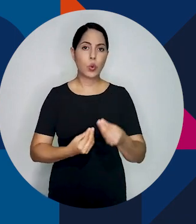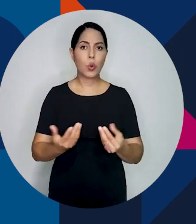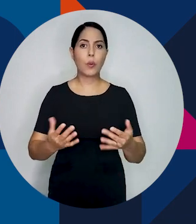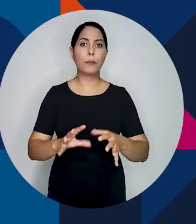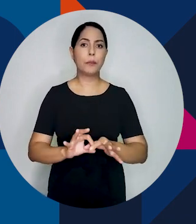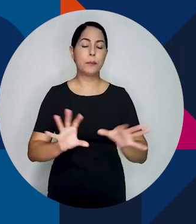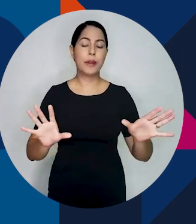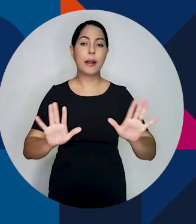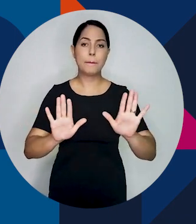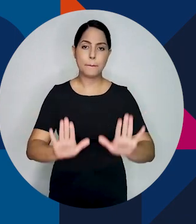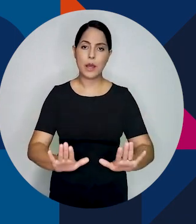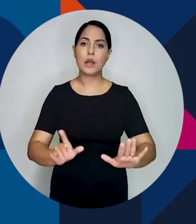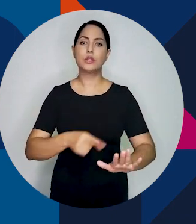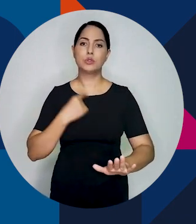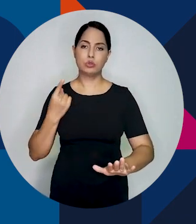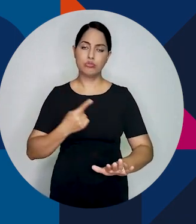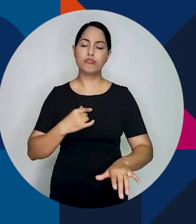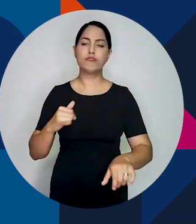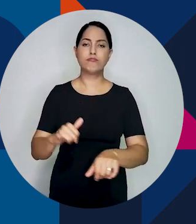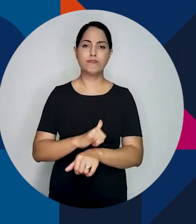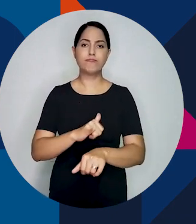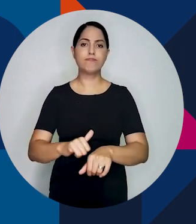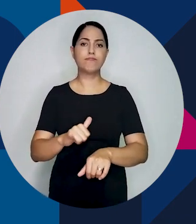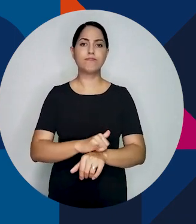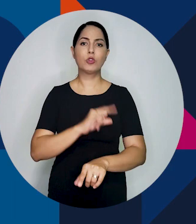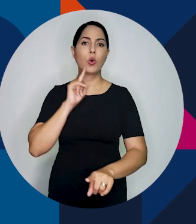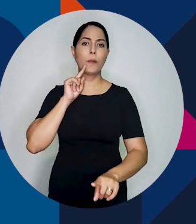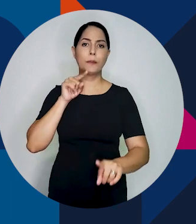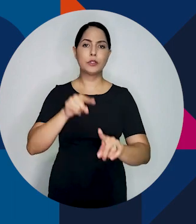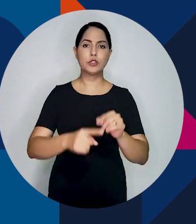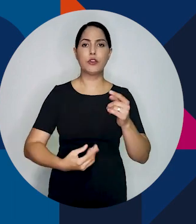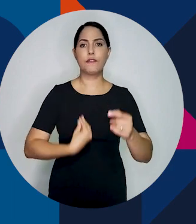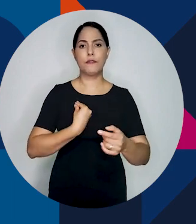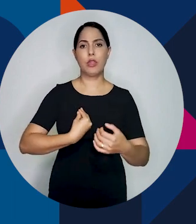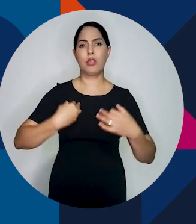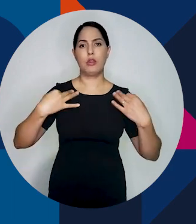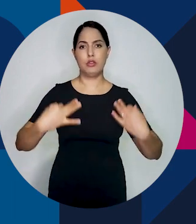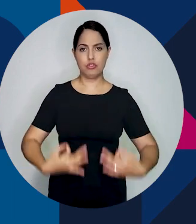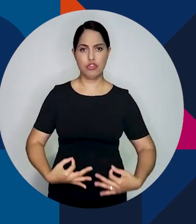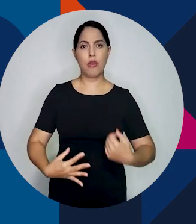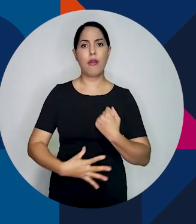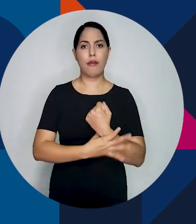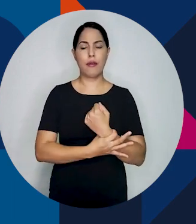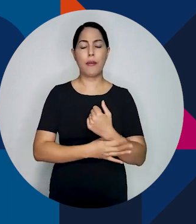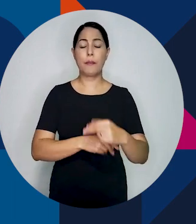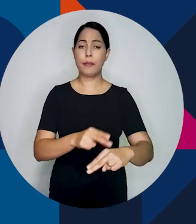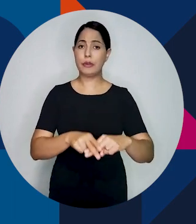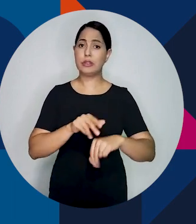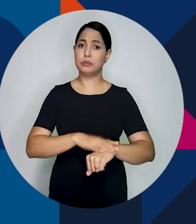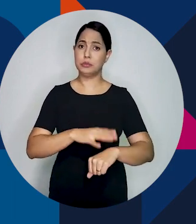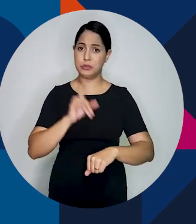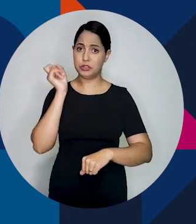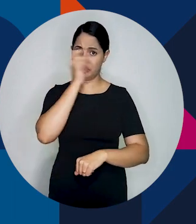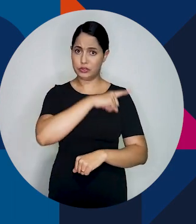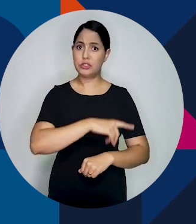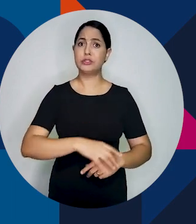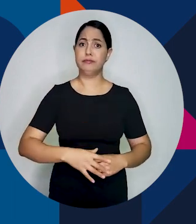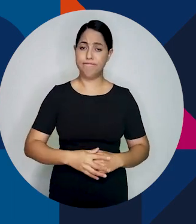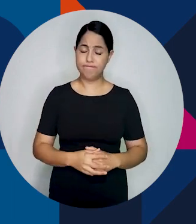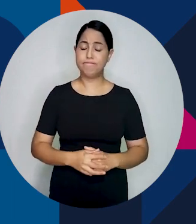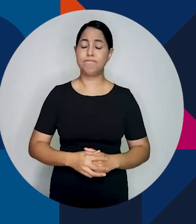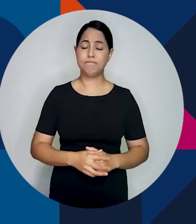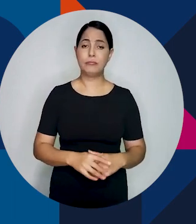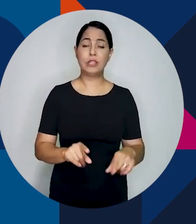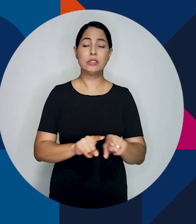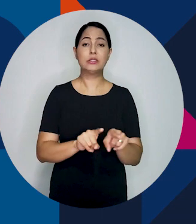mas que estavam sendo tomadas todas as medidas possíveis para garantir-lhes dignidade naquele momento difícil. Outra ação